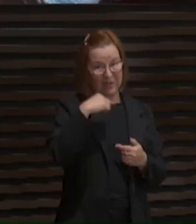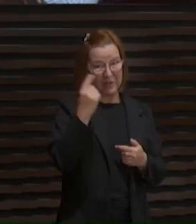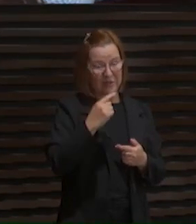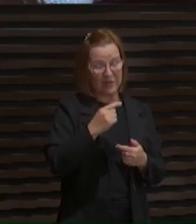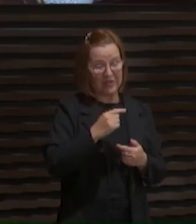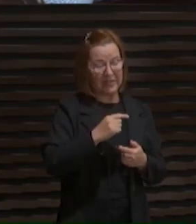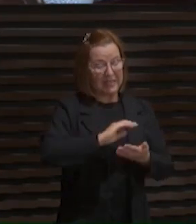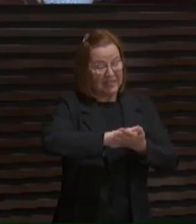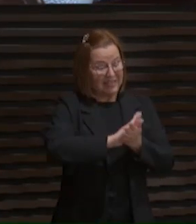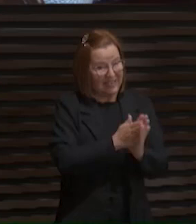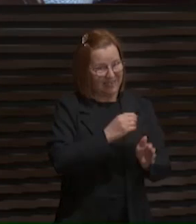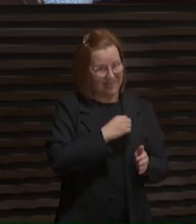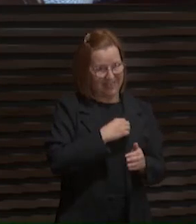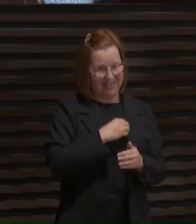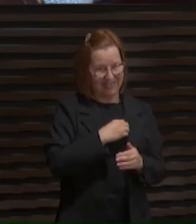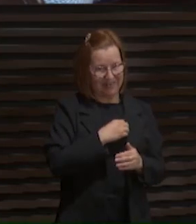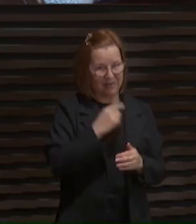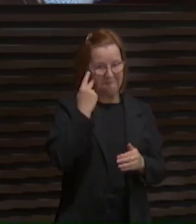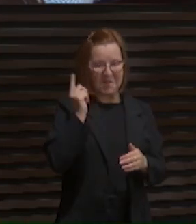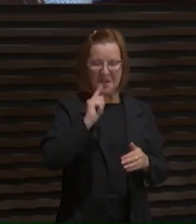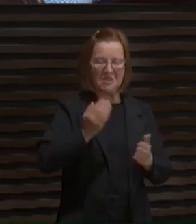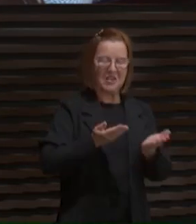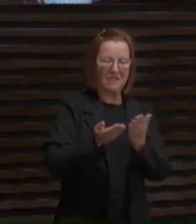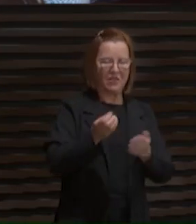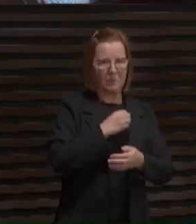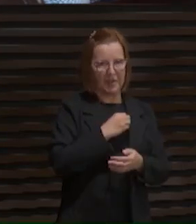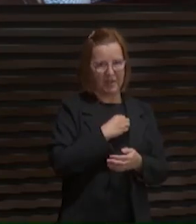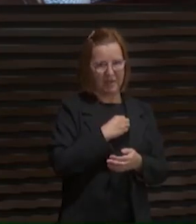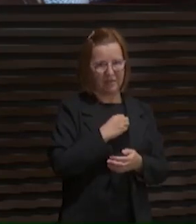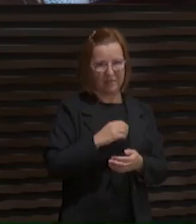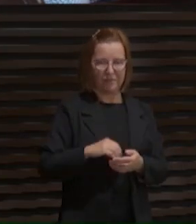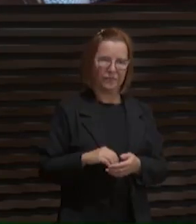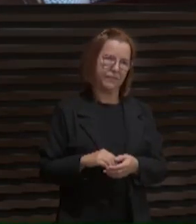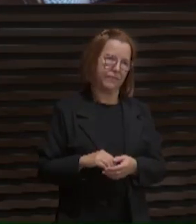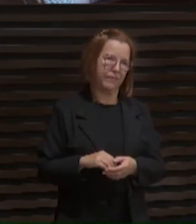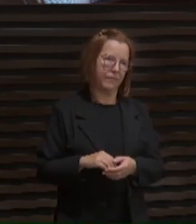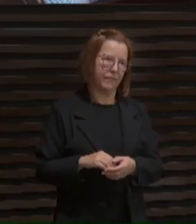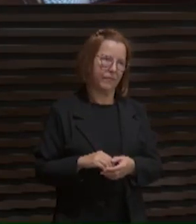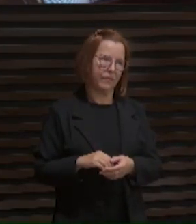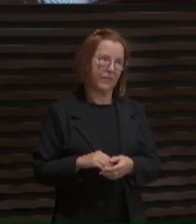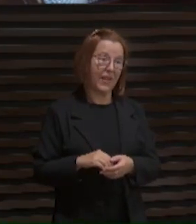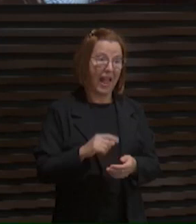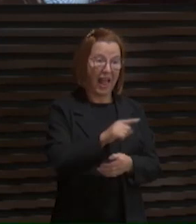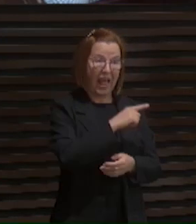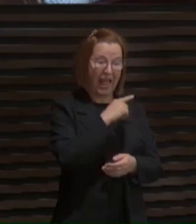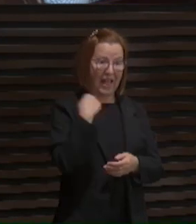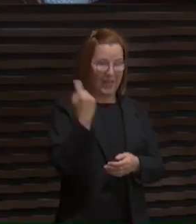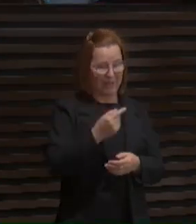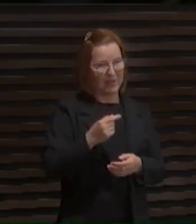pecado. Mas não para que a gente sirva a nossa vontade. Na verdade, nós vamos entender que a nossa vontade ela é